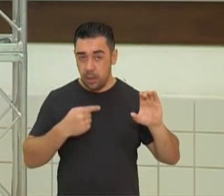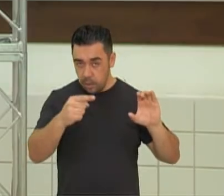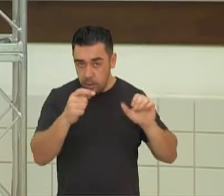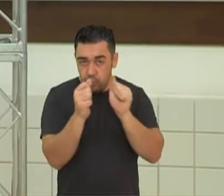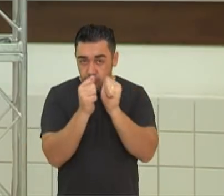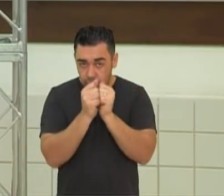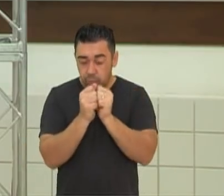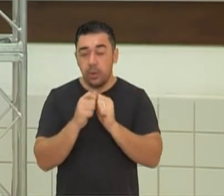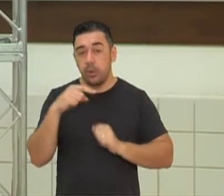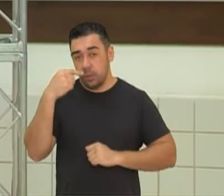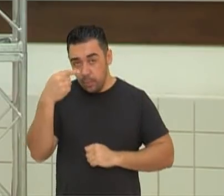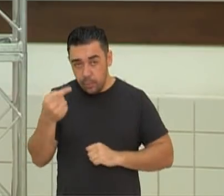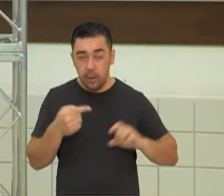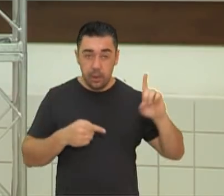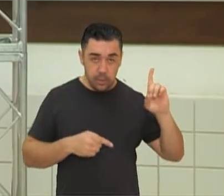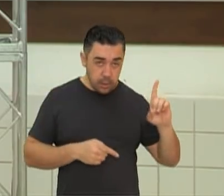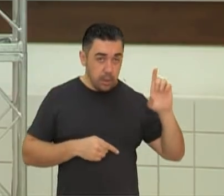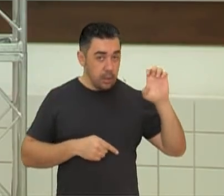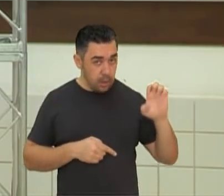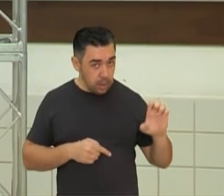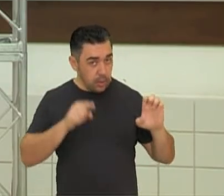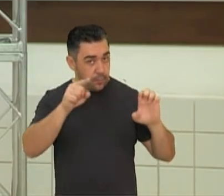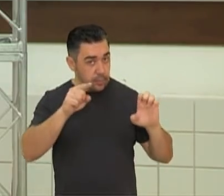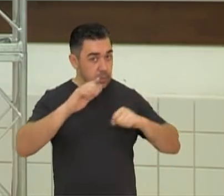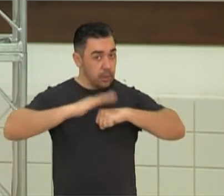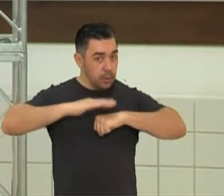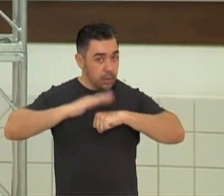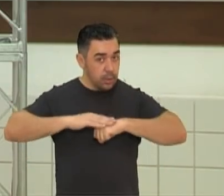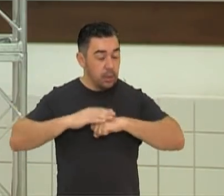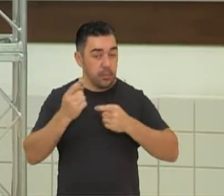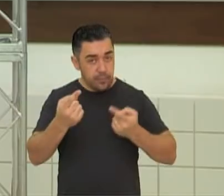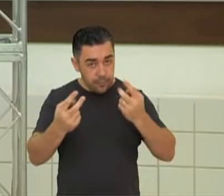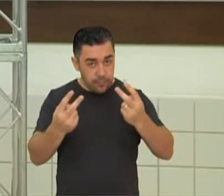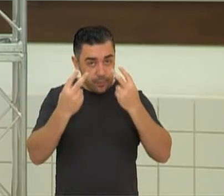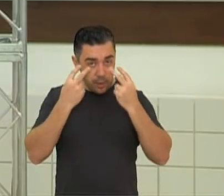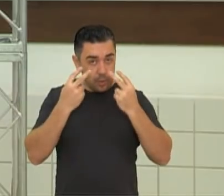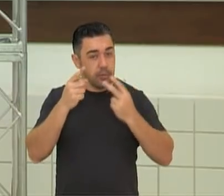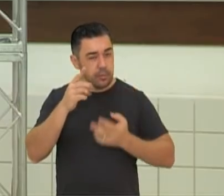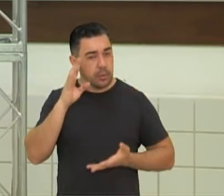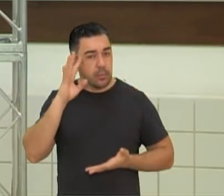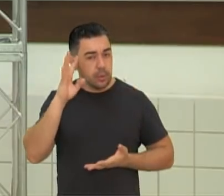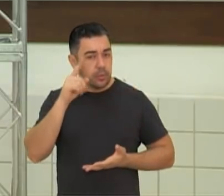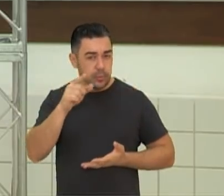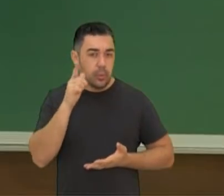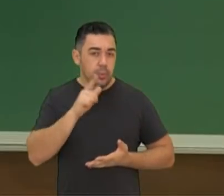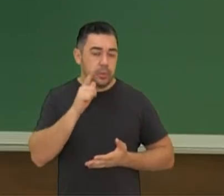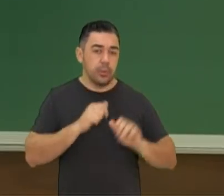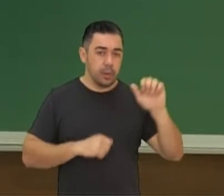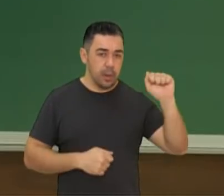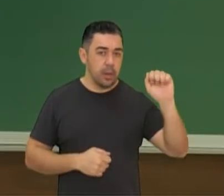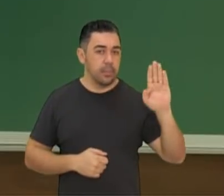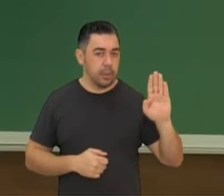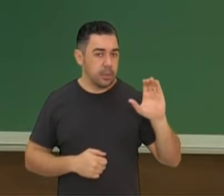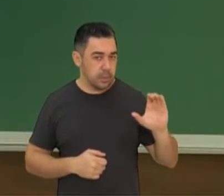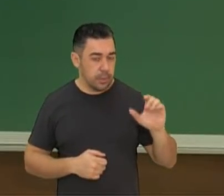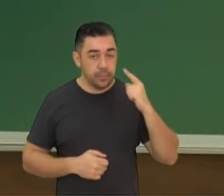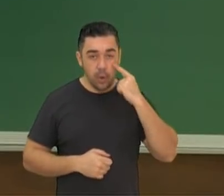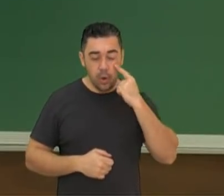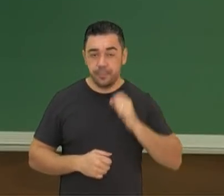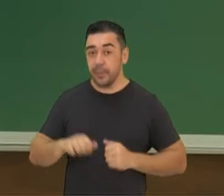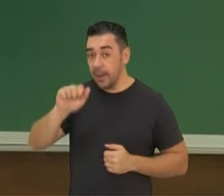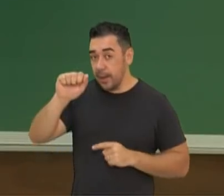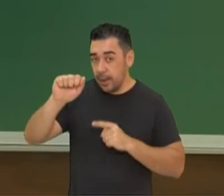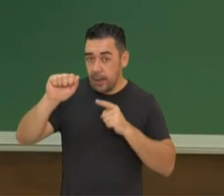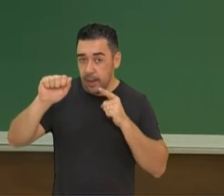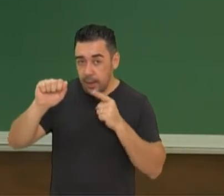você pensar na D e na E, tá? Mas confere comigo as 3 primeiras que eu imagino que você já tenha conseguido fazer. Na letra A, eu